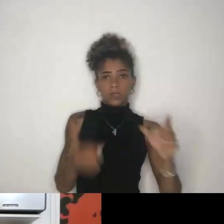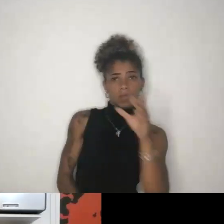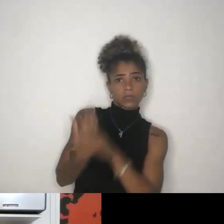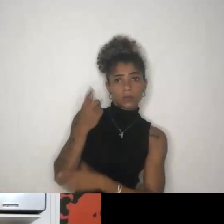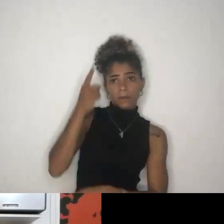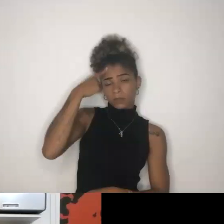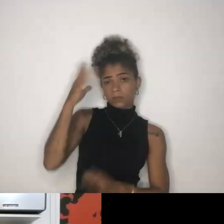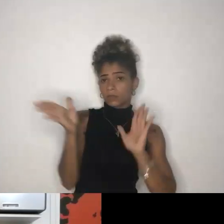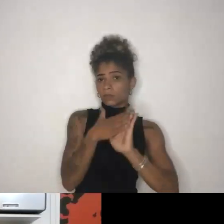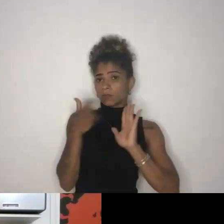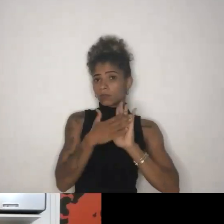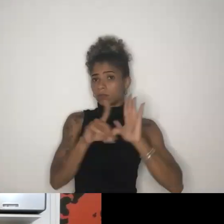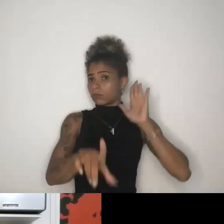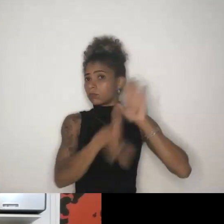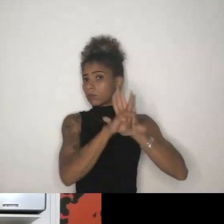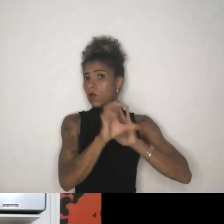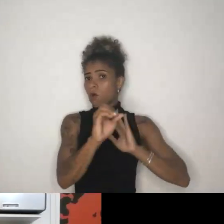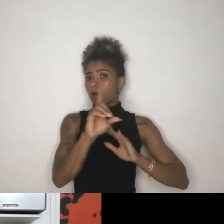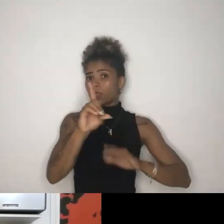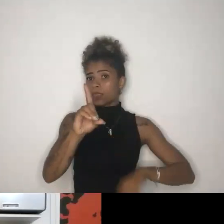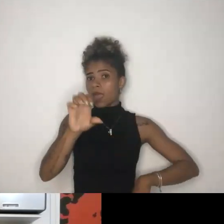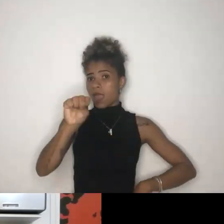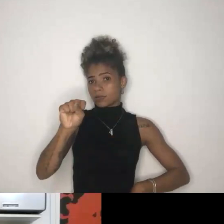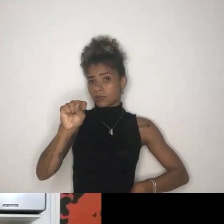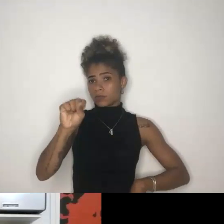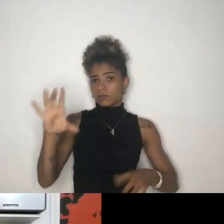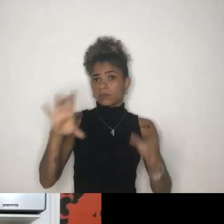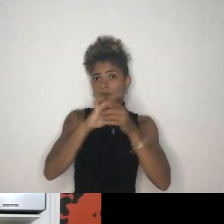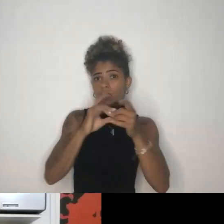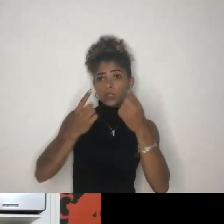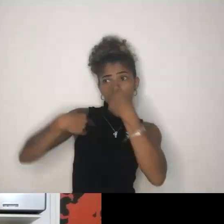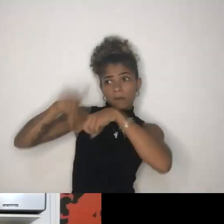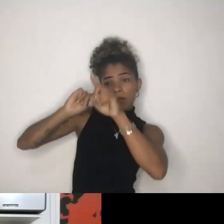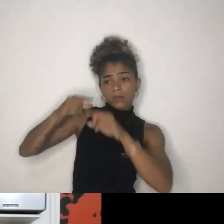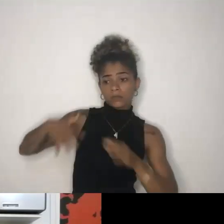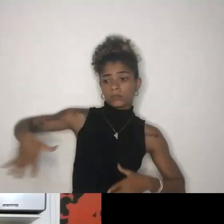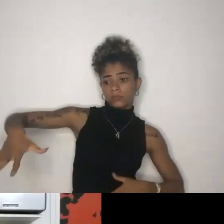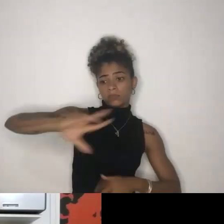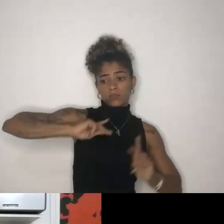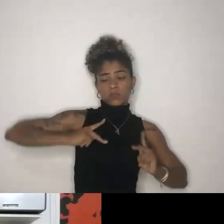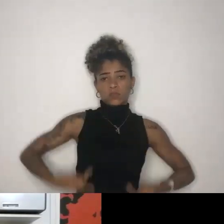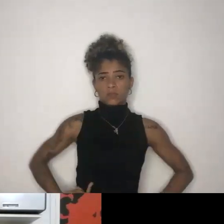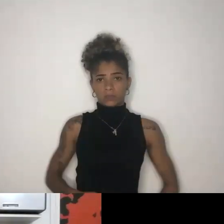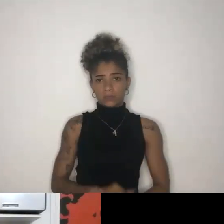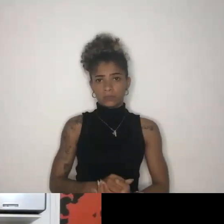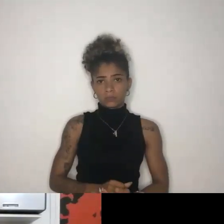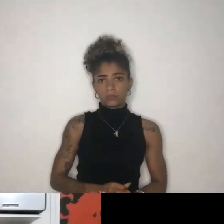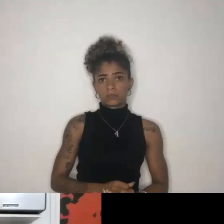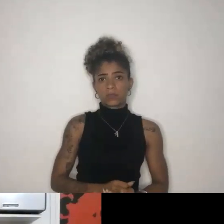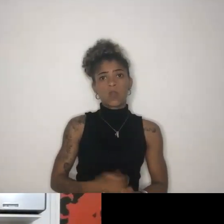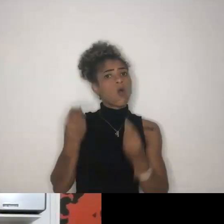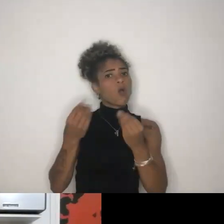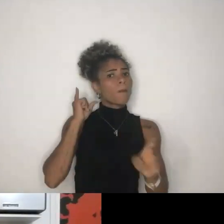de aspectos que relacionam com o desenvolvimento da humanidade como que a gente encontra